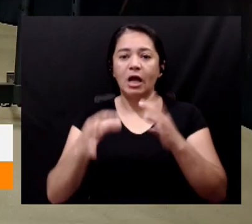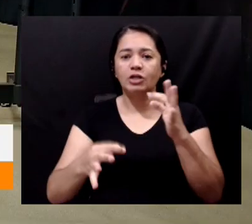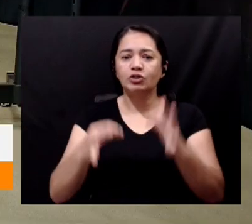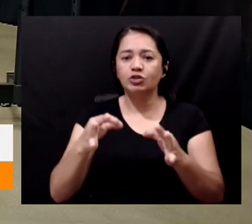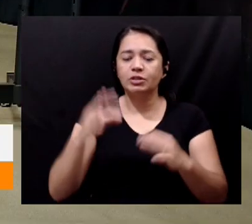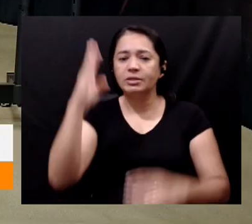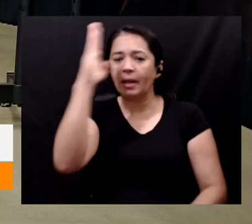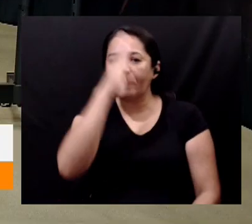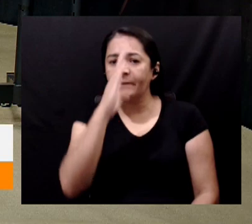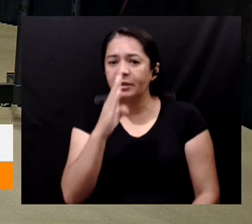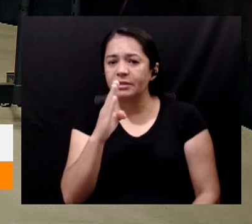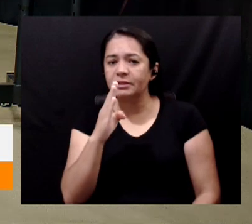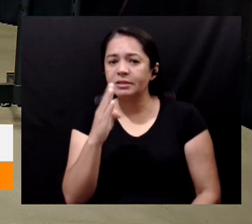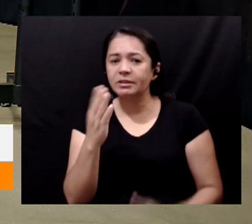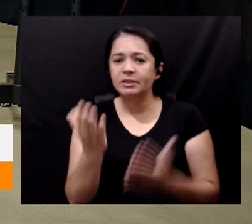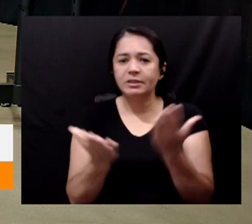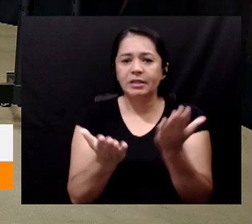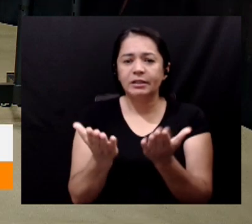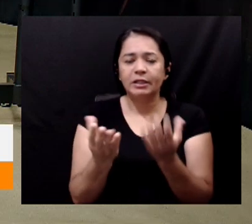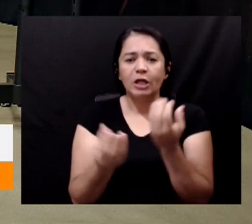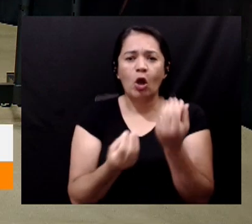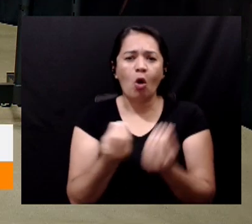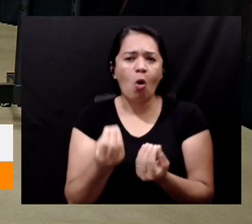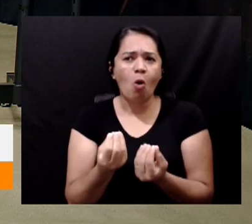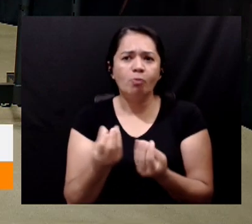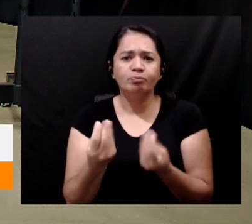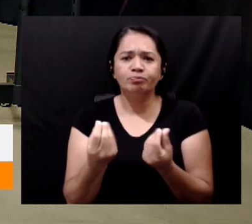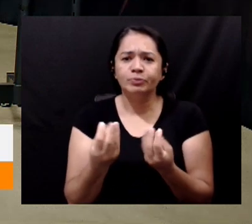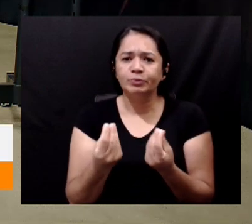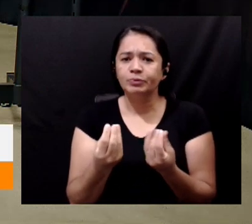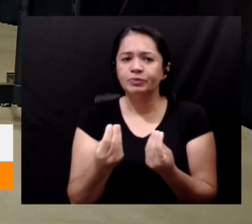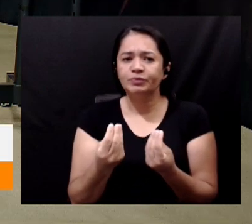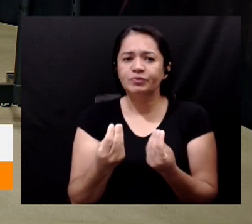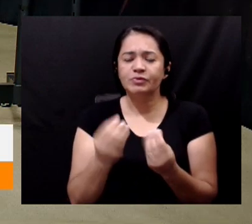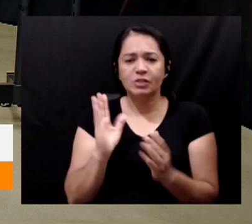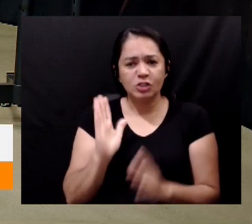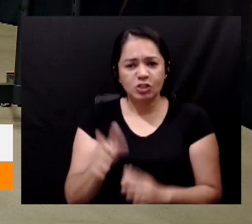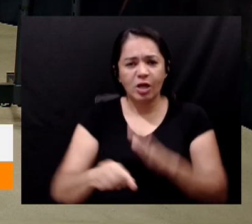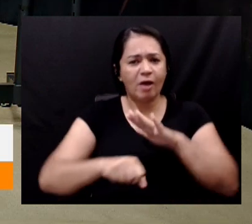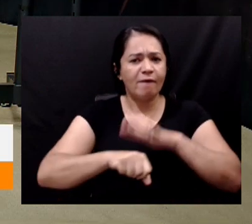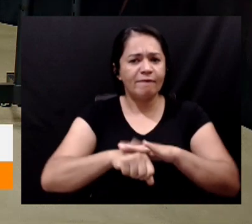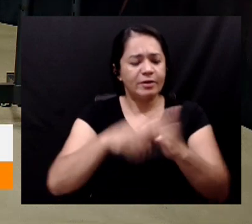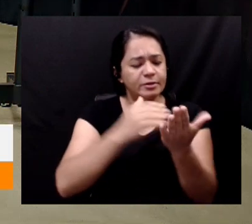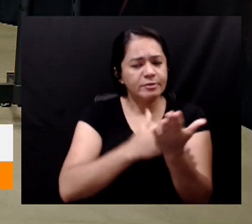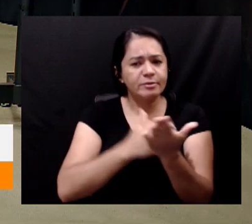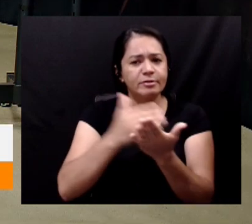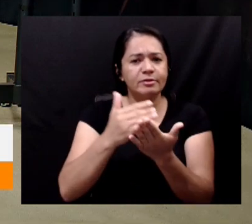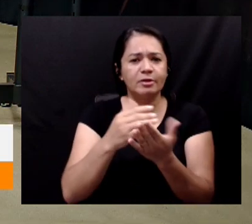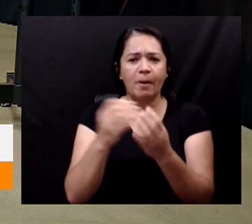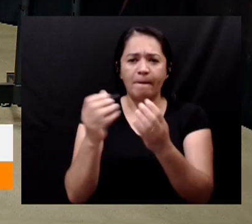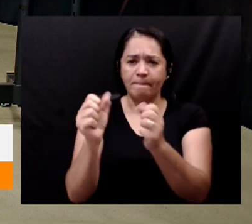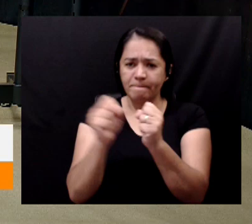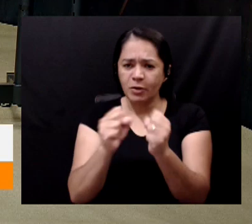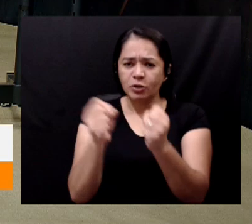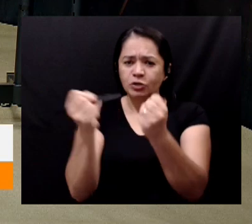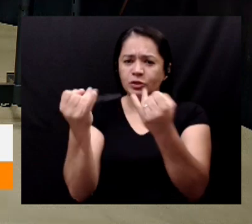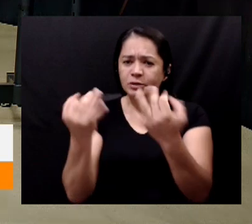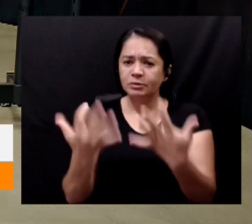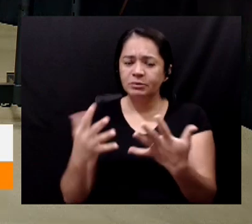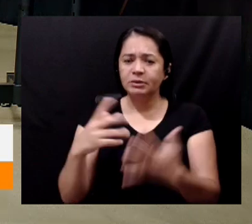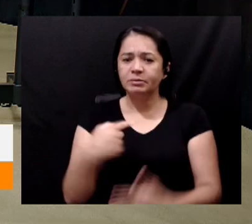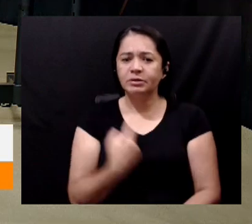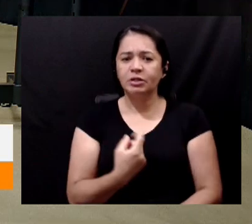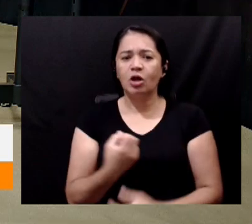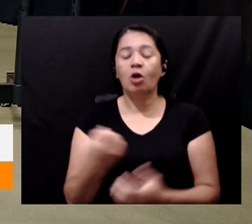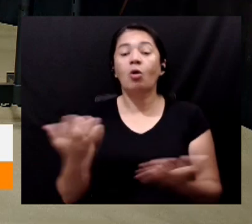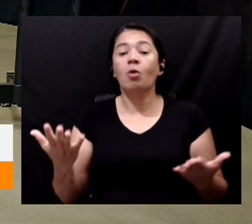alguma jurisprudência? Tem algo que está sendo em trâmite? O senhor pode explicar para a gente qual que é o